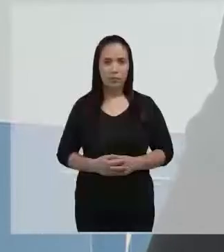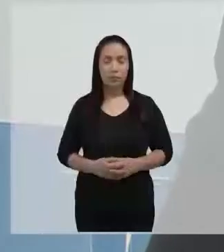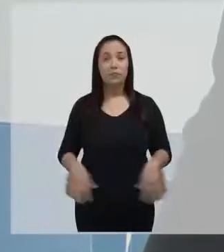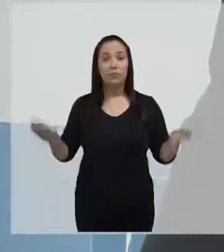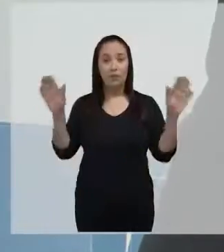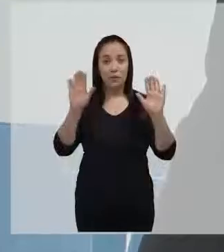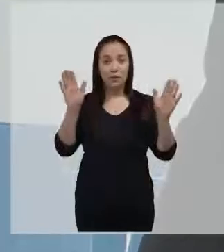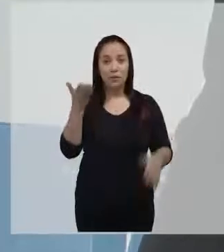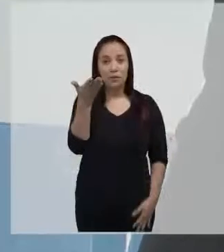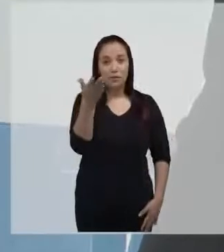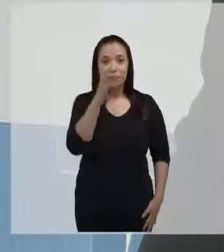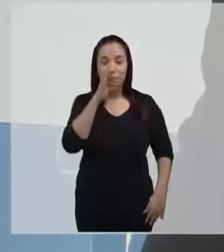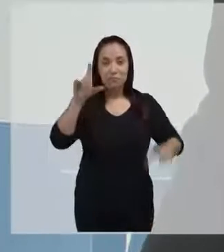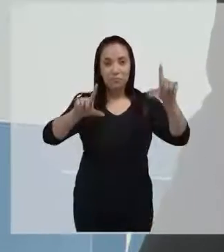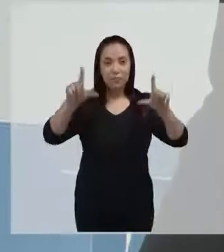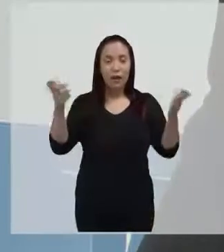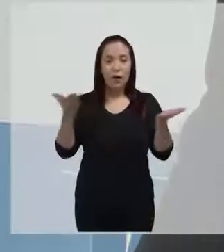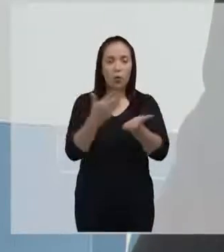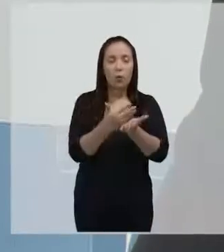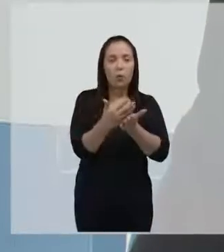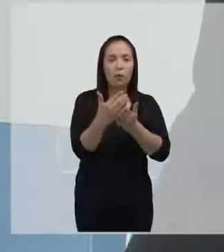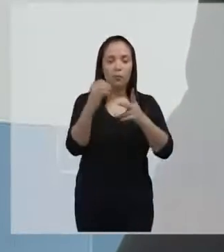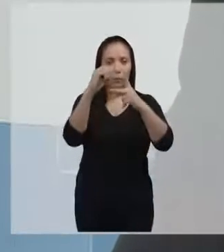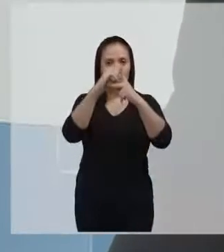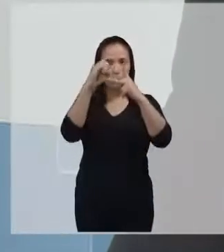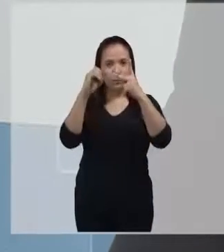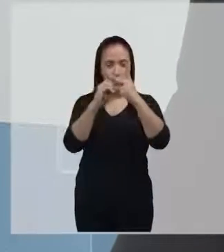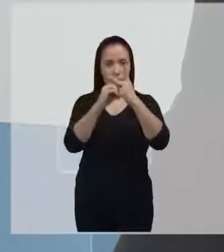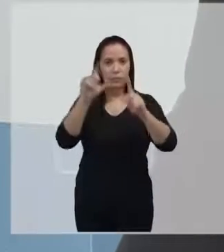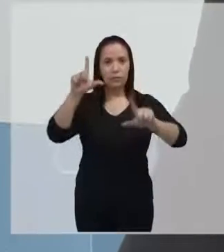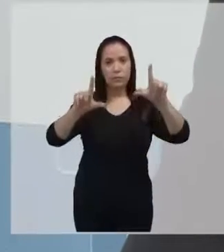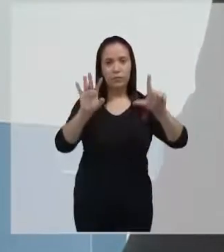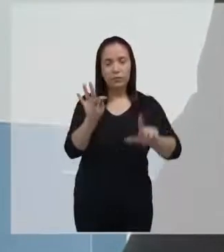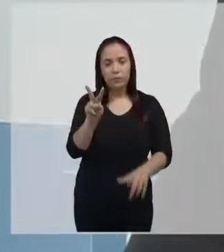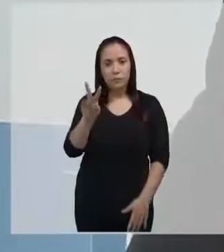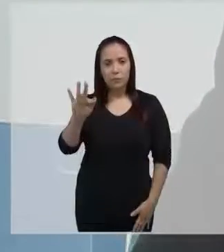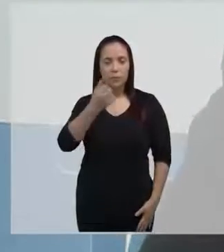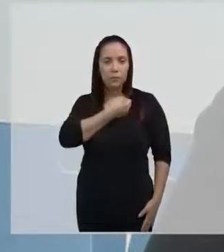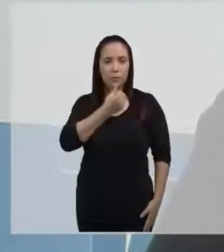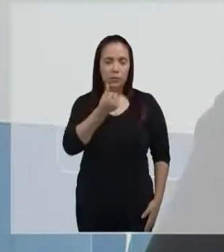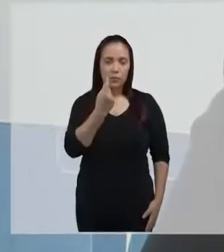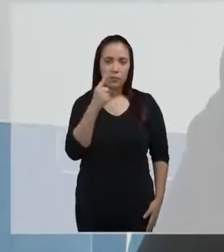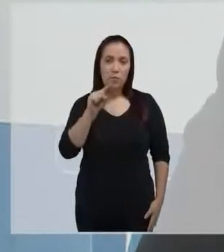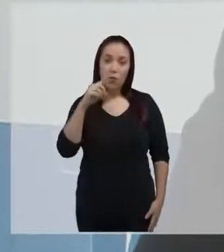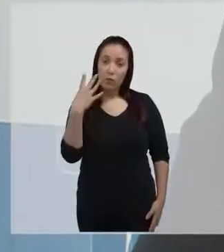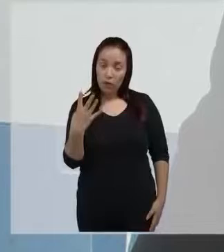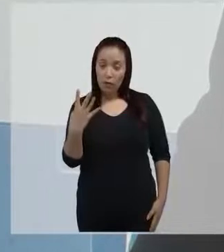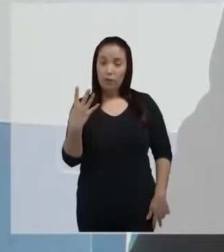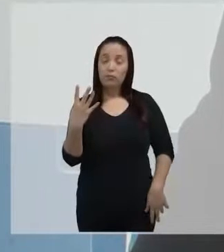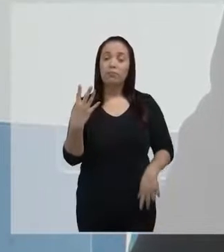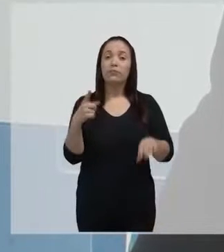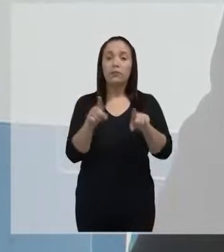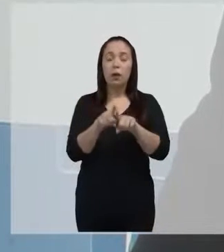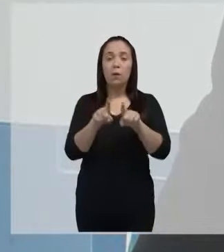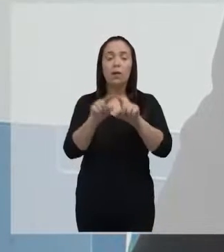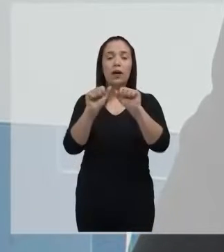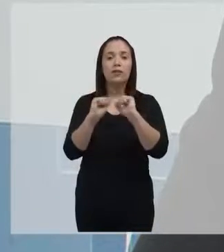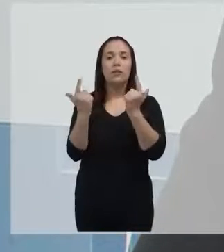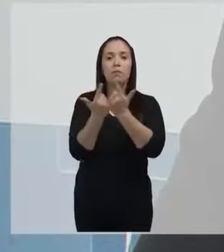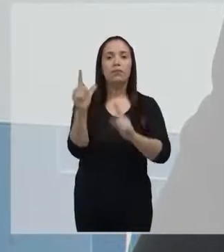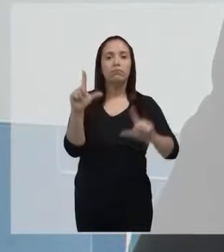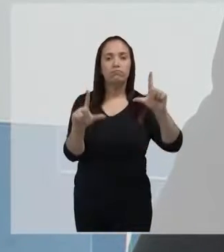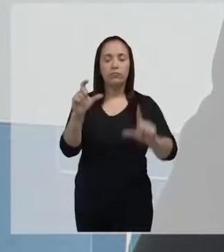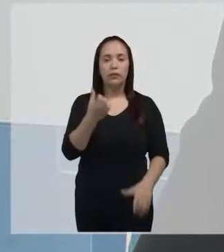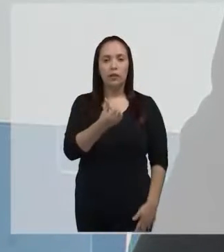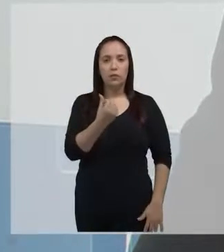Olá, amigo telespectador, estamos iniciando mais um programa Pela Ordem na sua TV Fortaleza, canal 61.4 e na sua TV Assembleia,